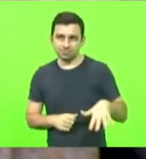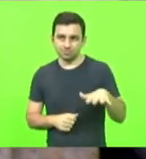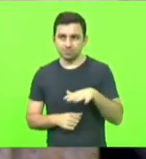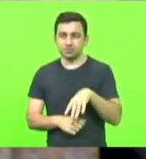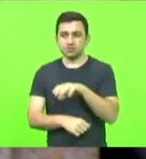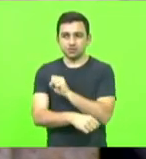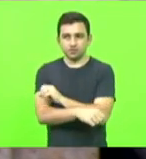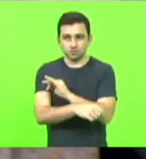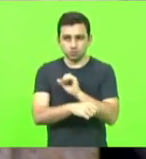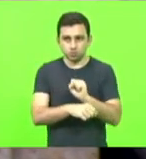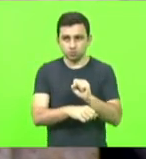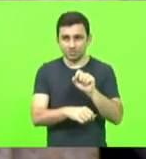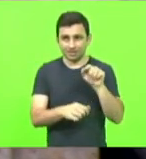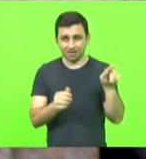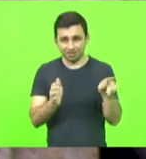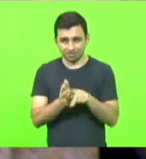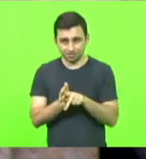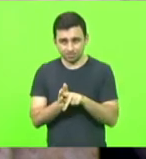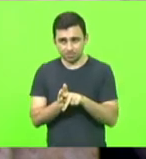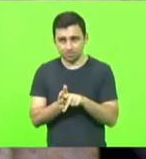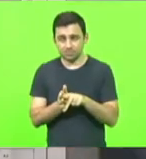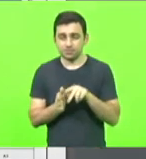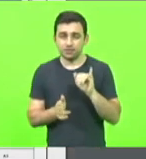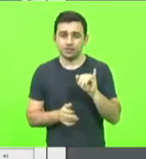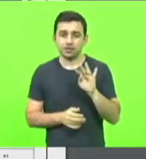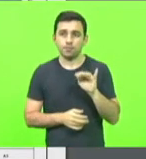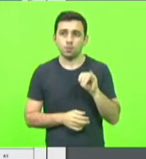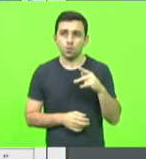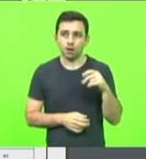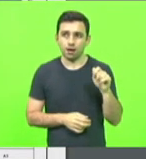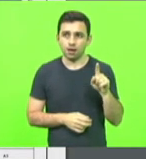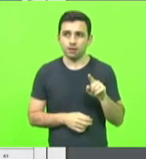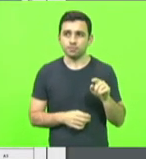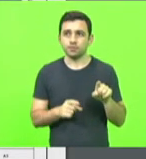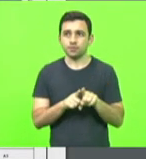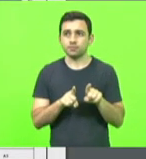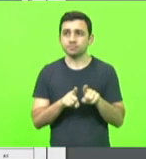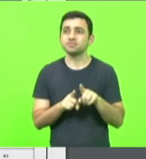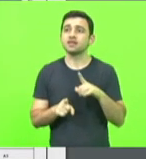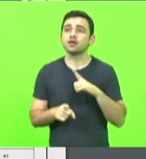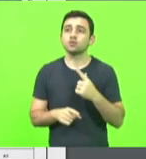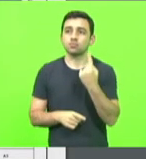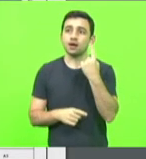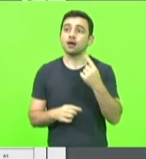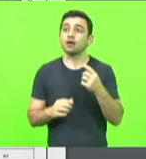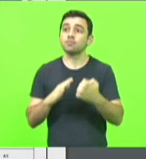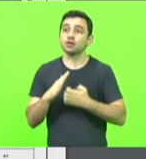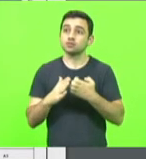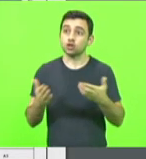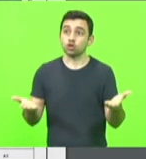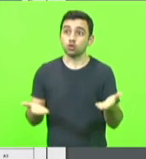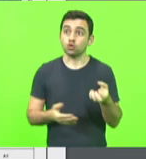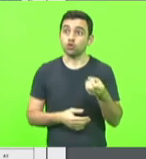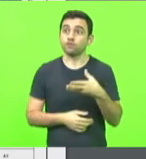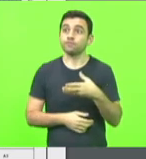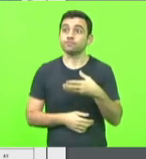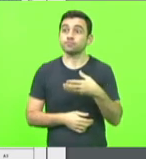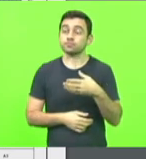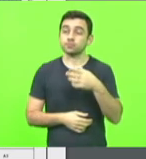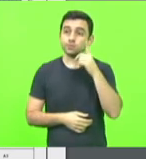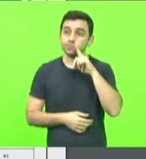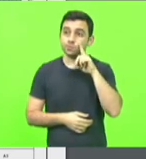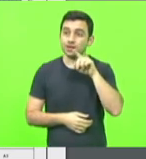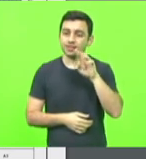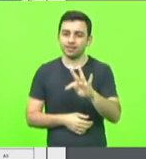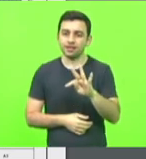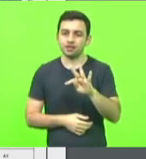essa cadeia produtiva da pesca artesanal. E agora uma empresa está se estabelecendo, uma empresa americana, é a TGS, né,